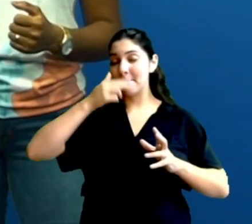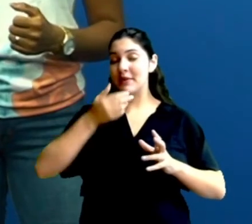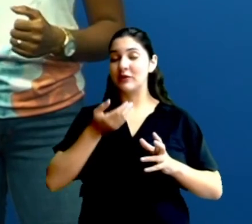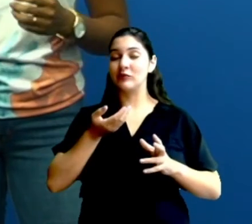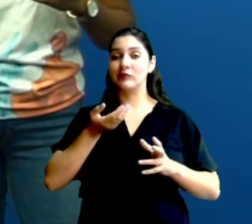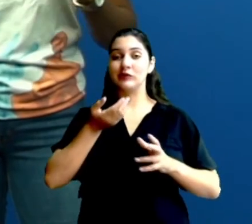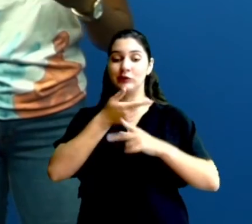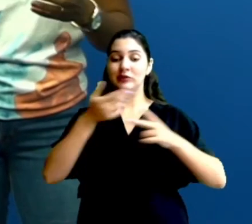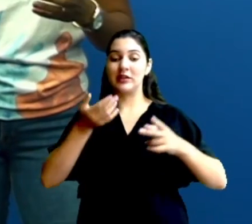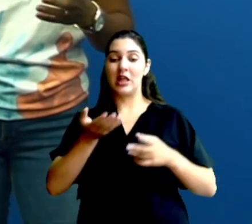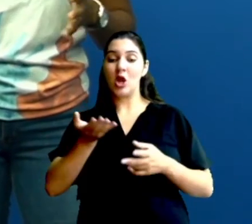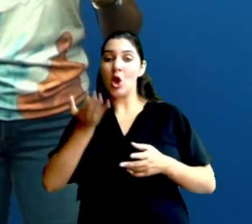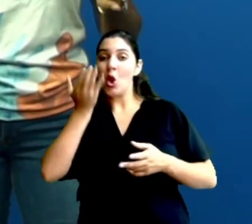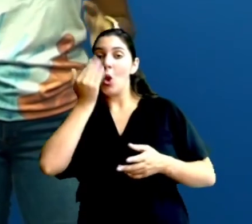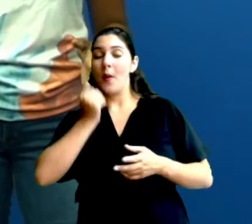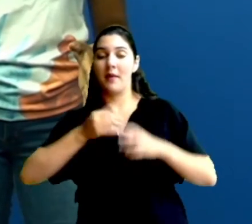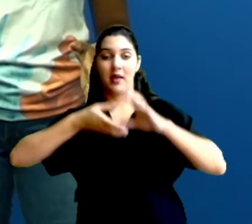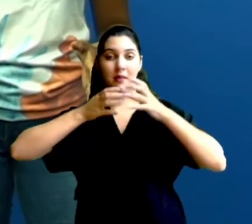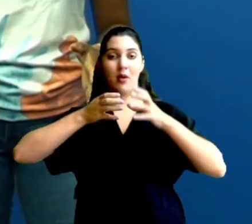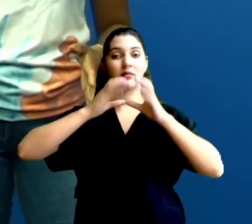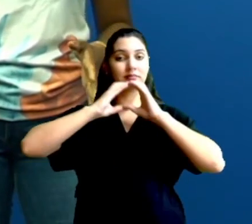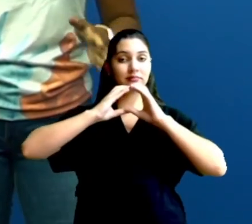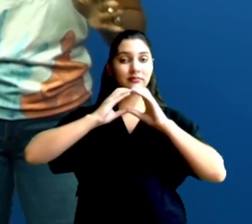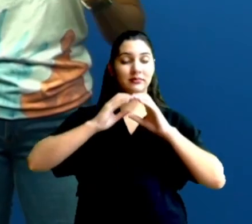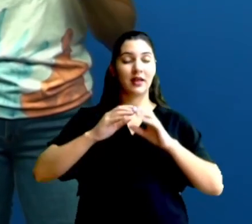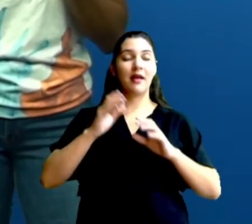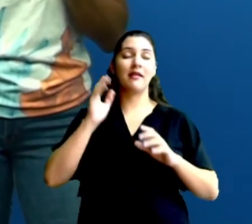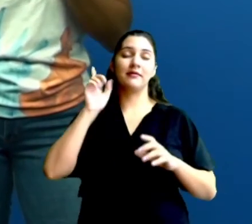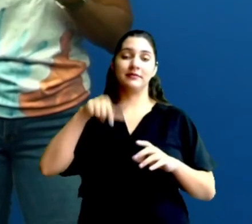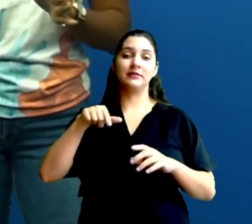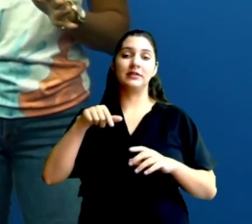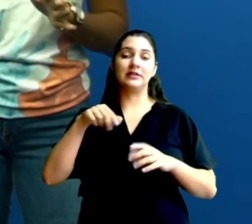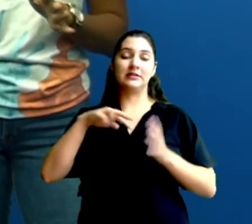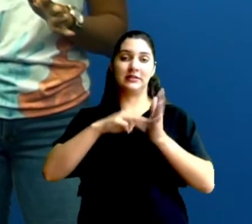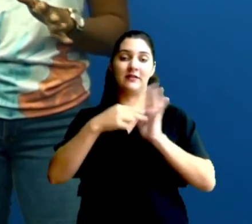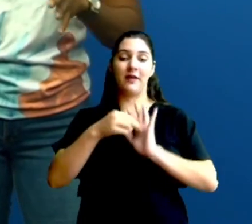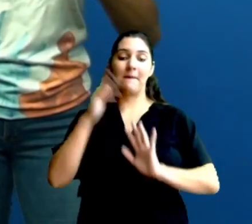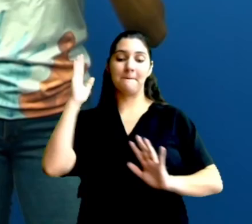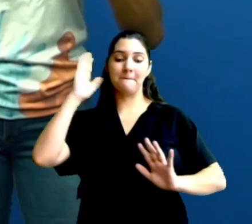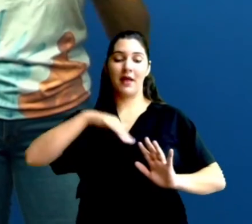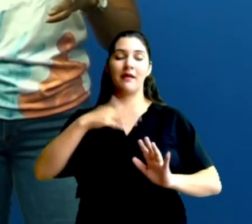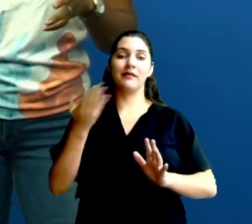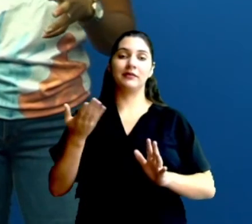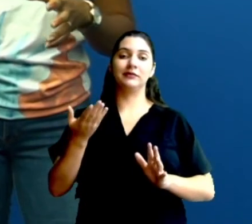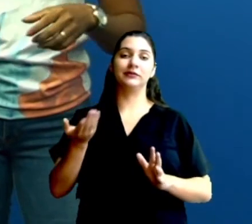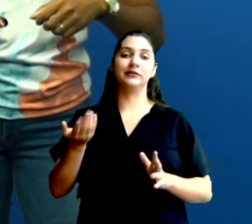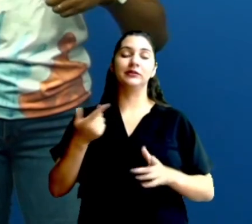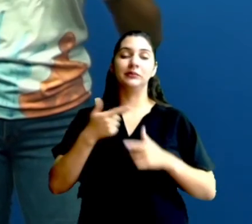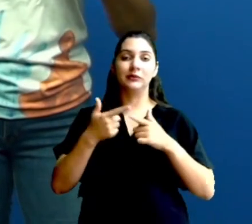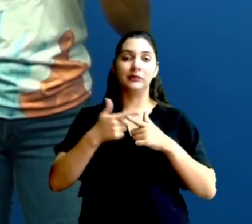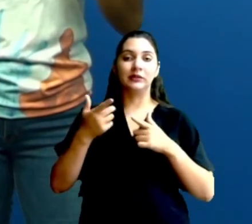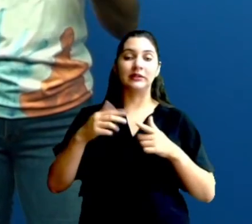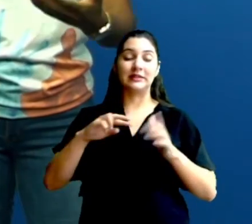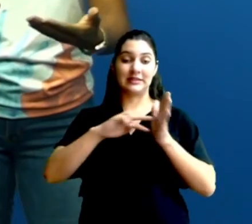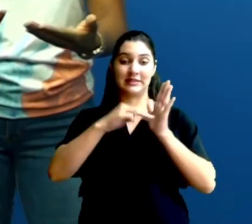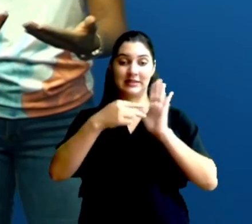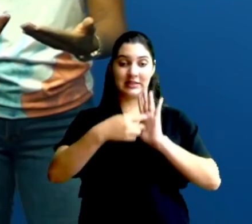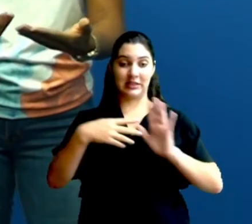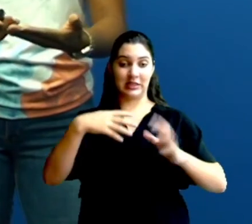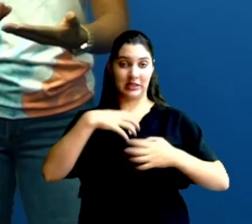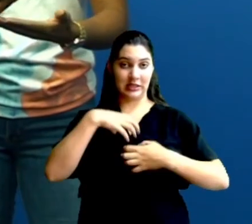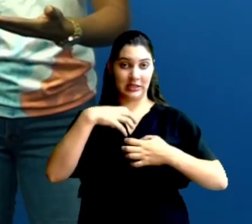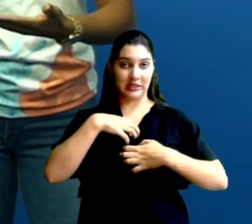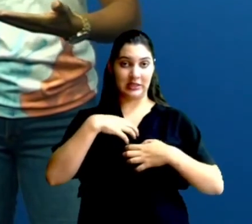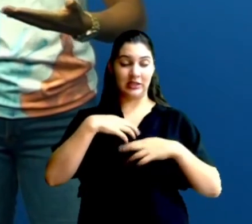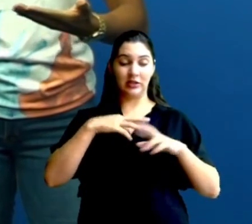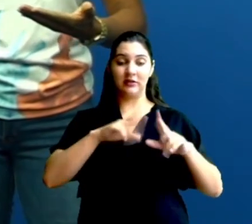e ingerir. É exatamente você se dar mal. Então, conotação é isso, é sentido figurado. É você falar uma